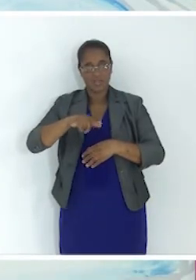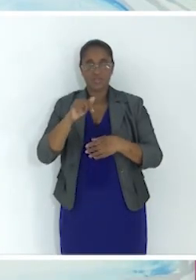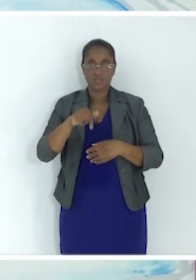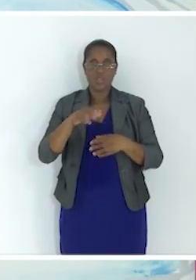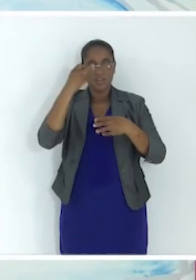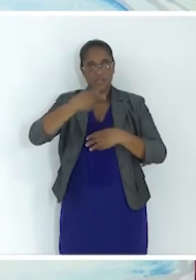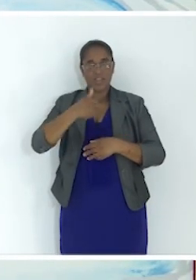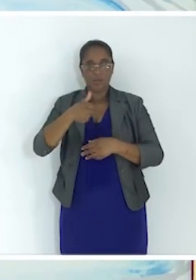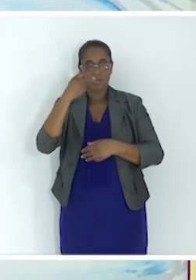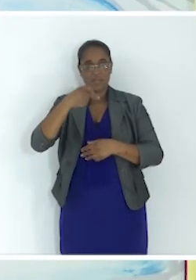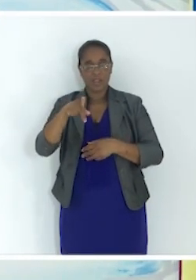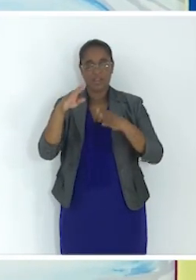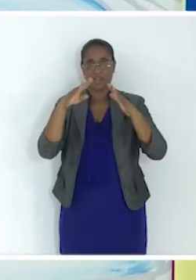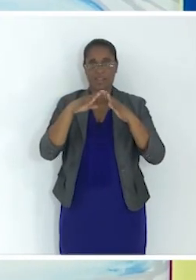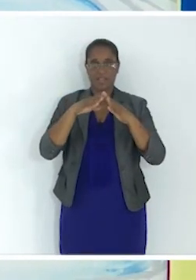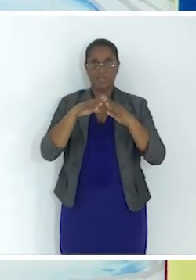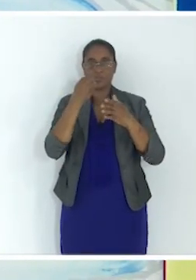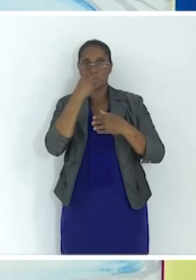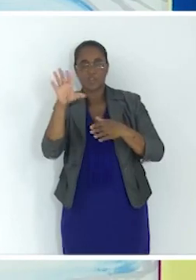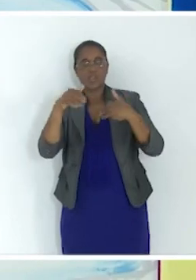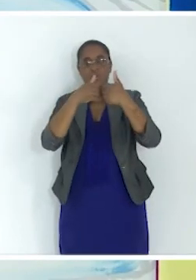de hoje. Fiquem bem, fiquem em